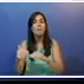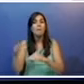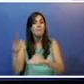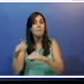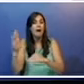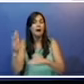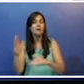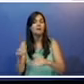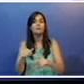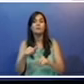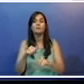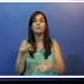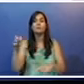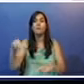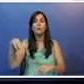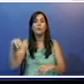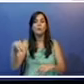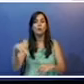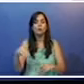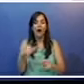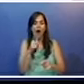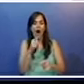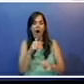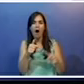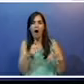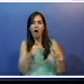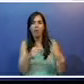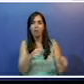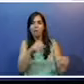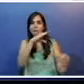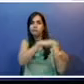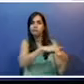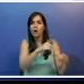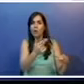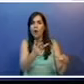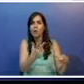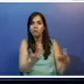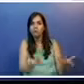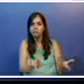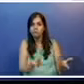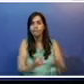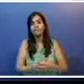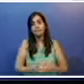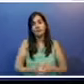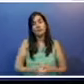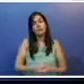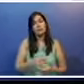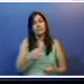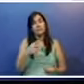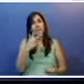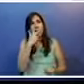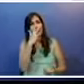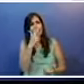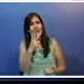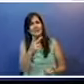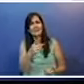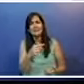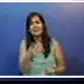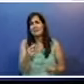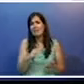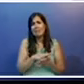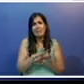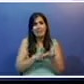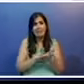por minuto para aquecer a mesma quantidade de água. Isso pode não parecer nada para você ou